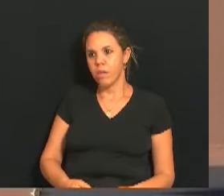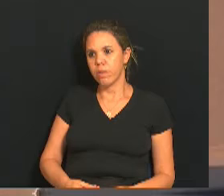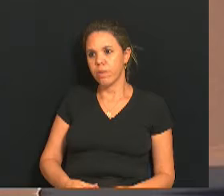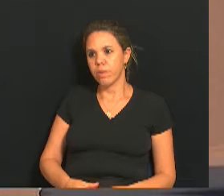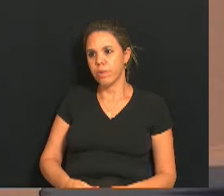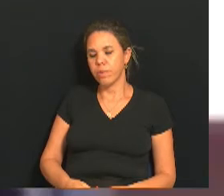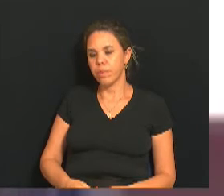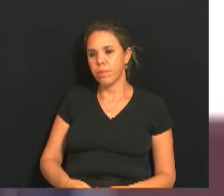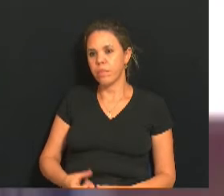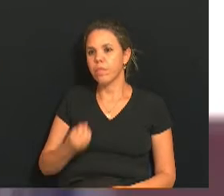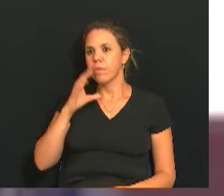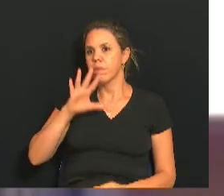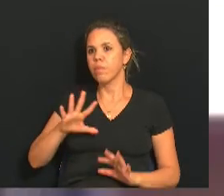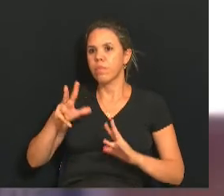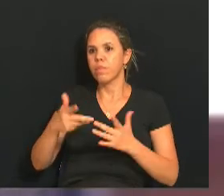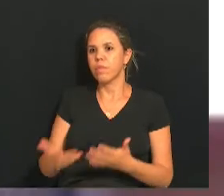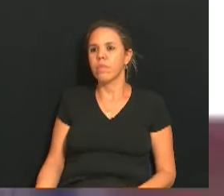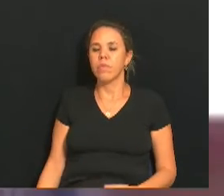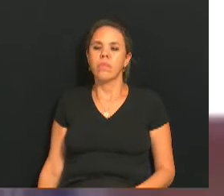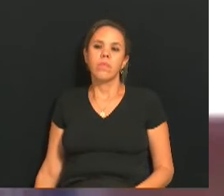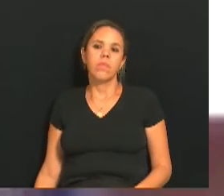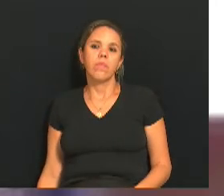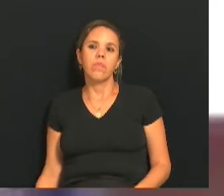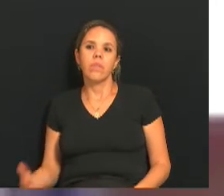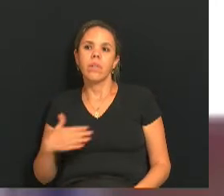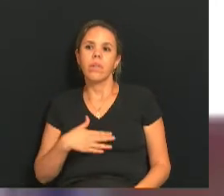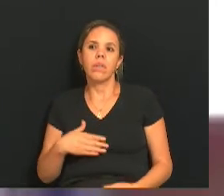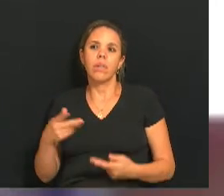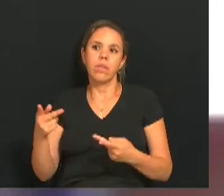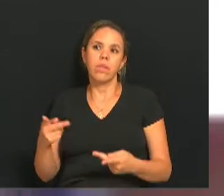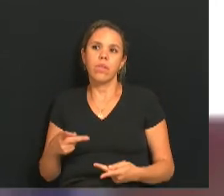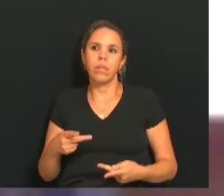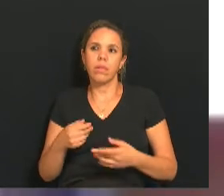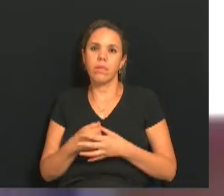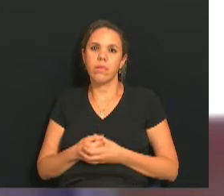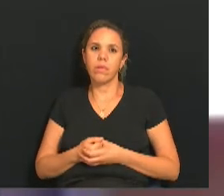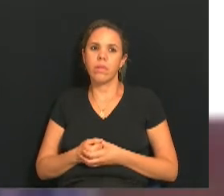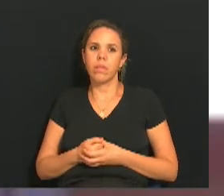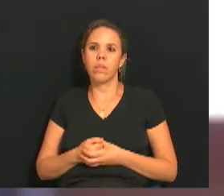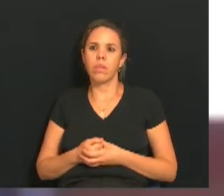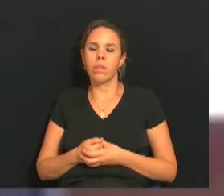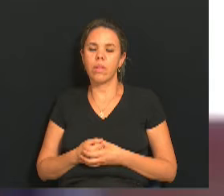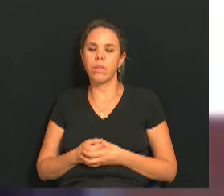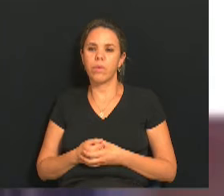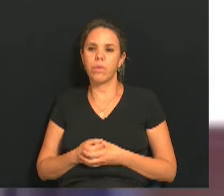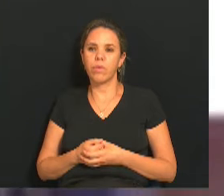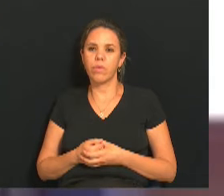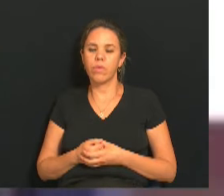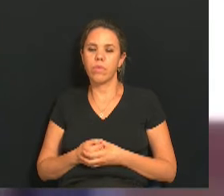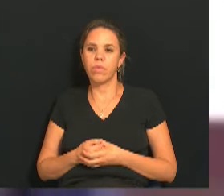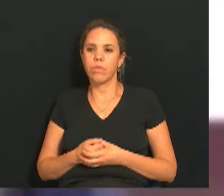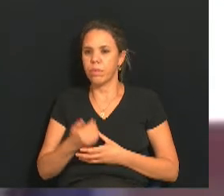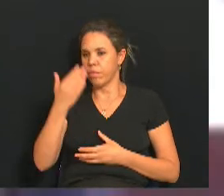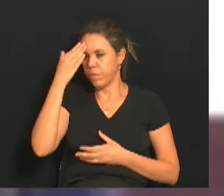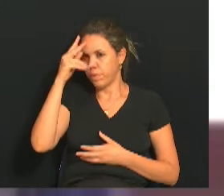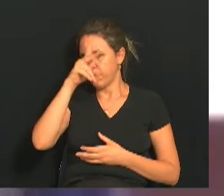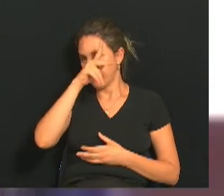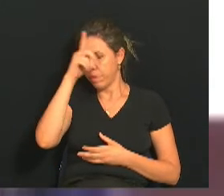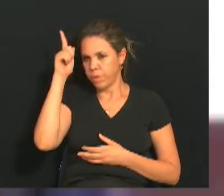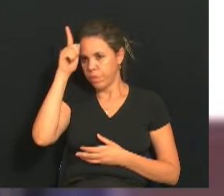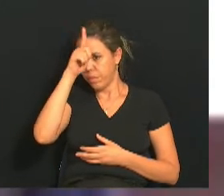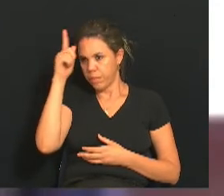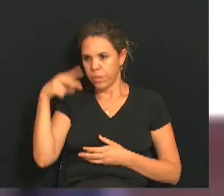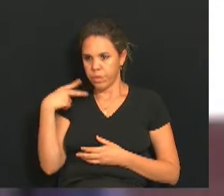Boa tarde a todos. Gostaria de agradecer o convite ao presidente, vereador Gustavo, queria cumprimentar as